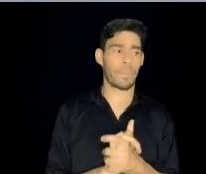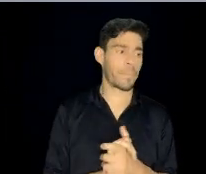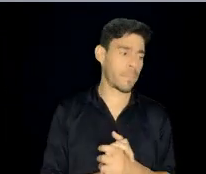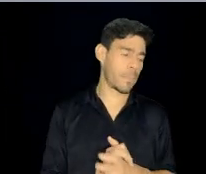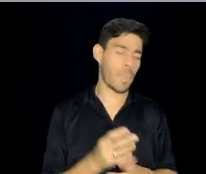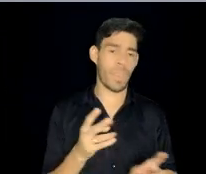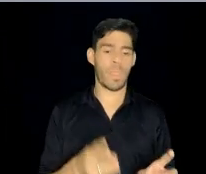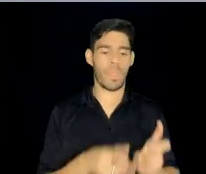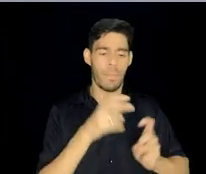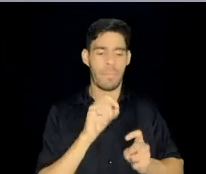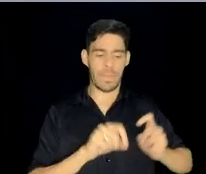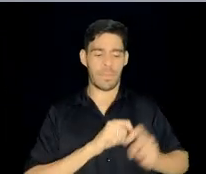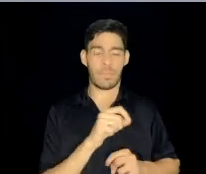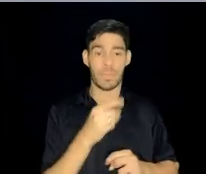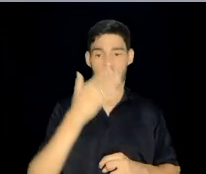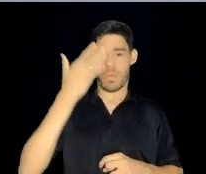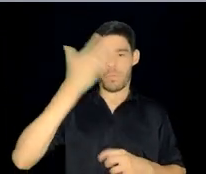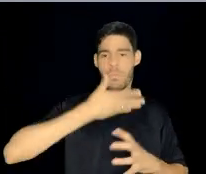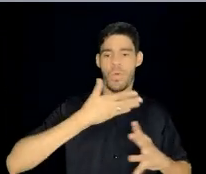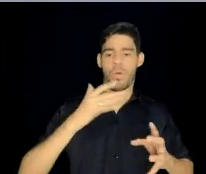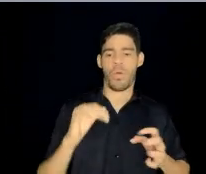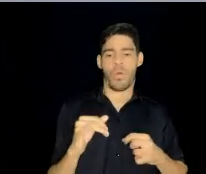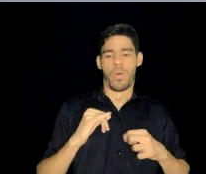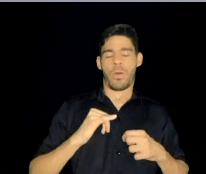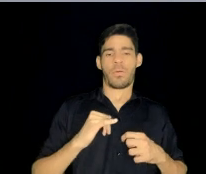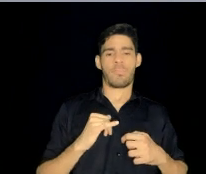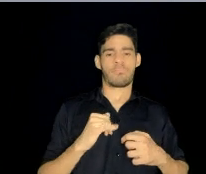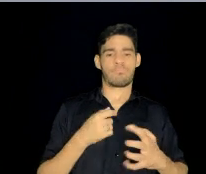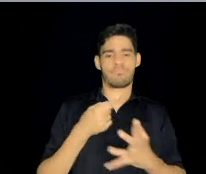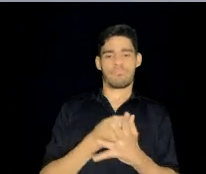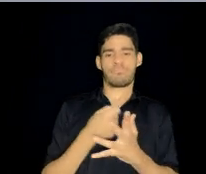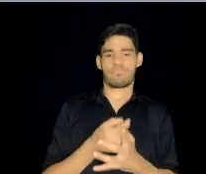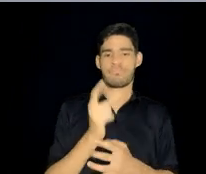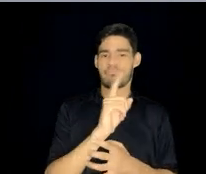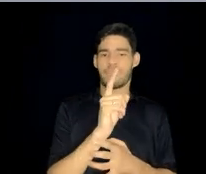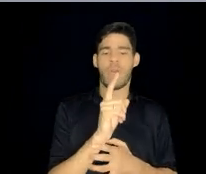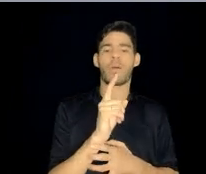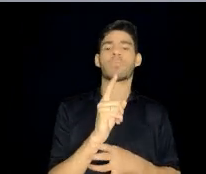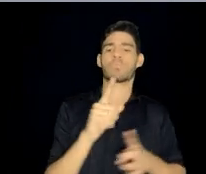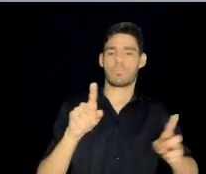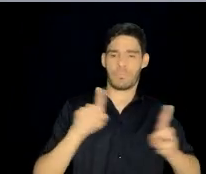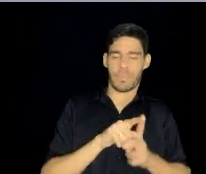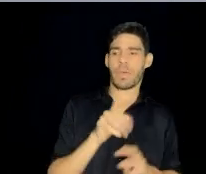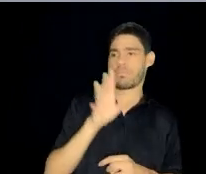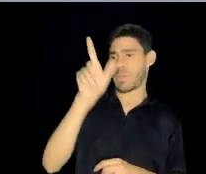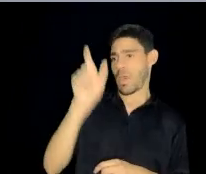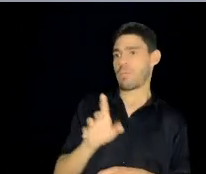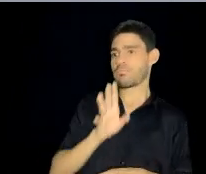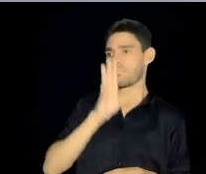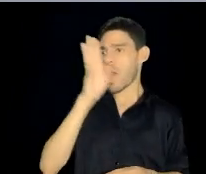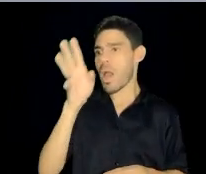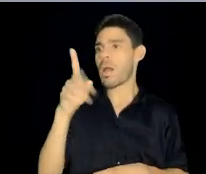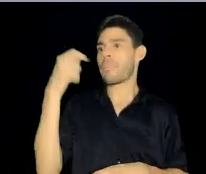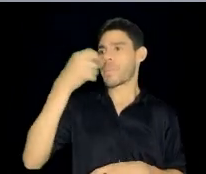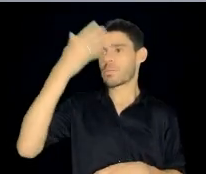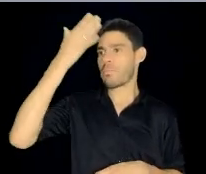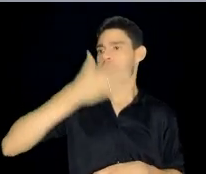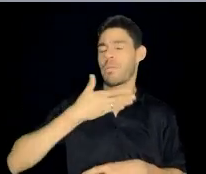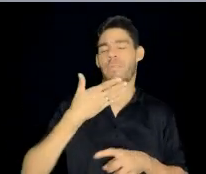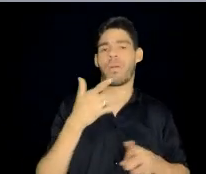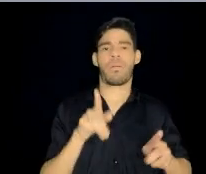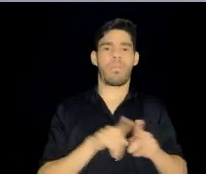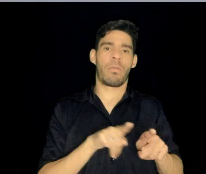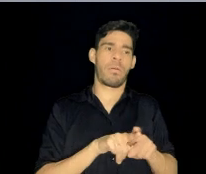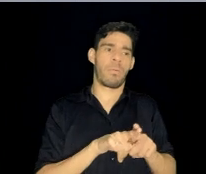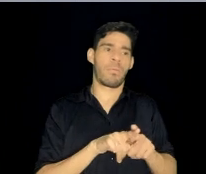Né? Eu vejo que aqui o ônus da prova, pela inexigibilidade, também recai pela acusação. É a acusação que